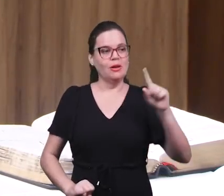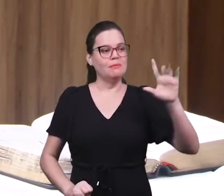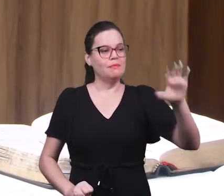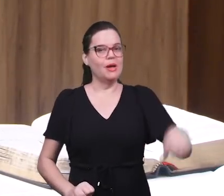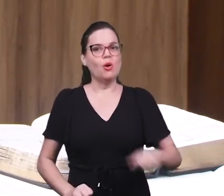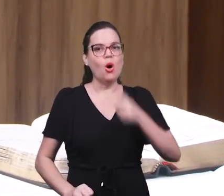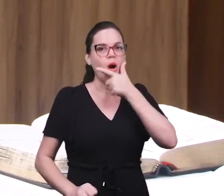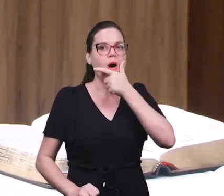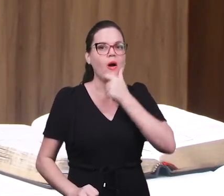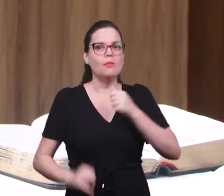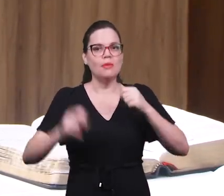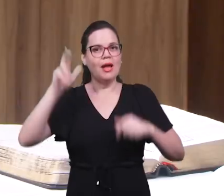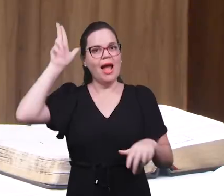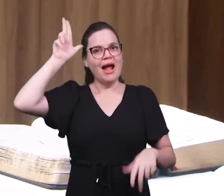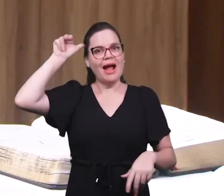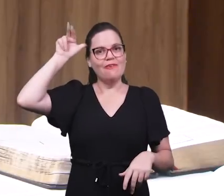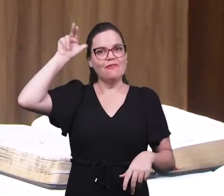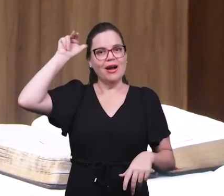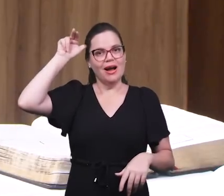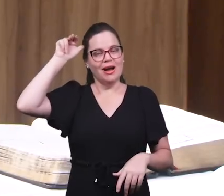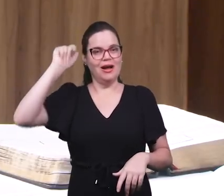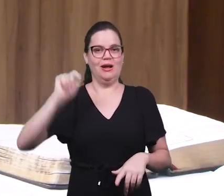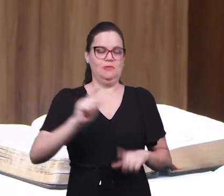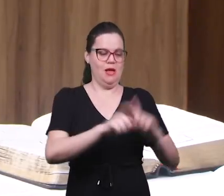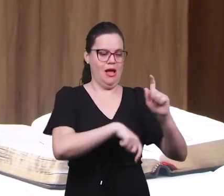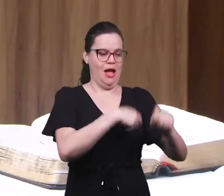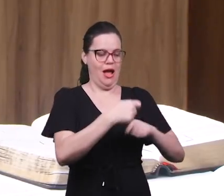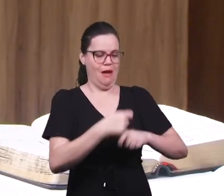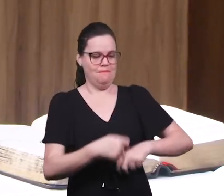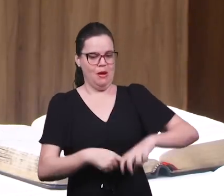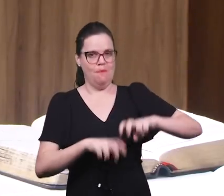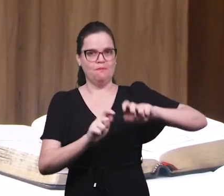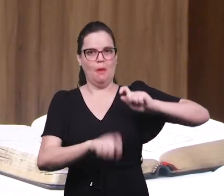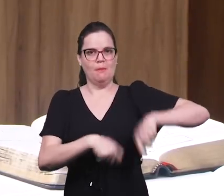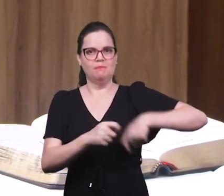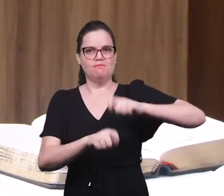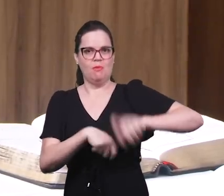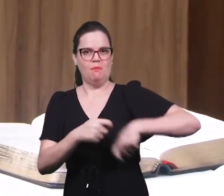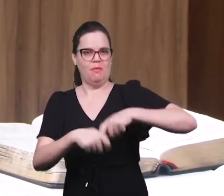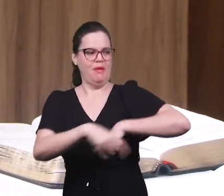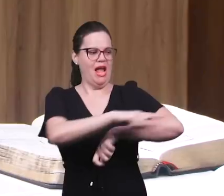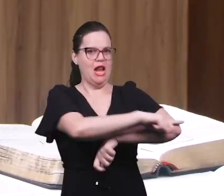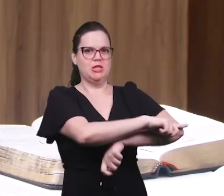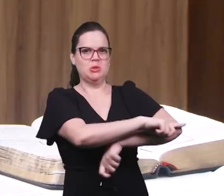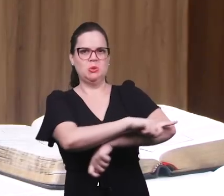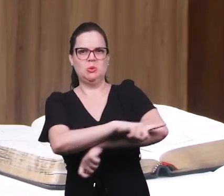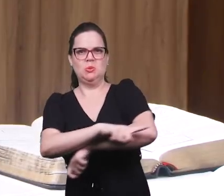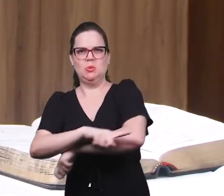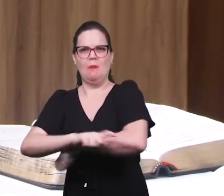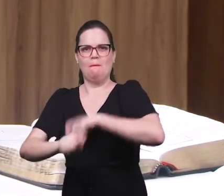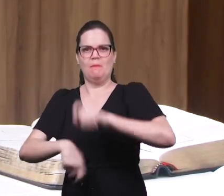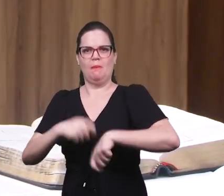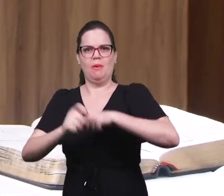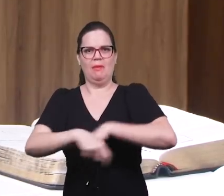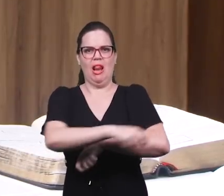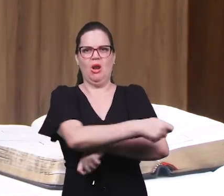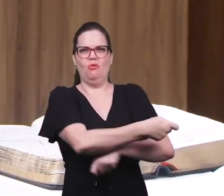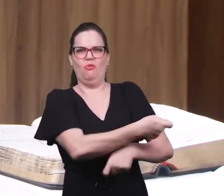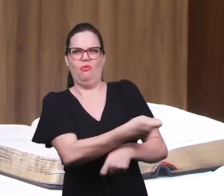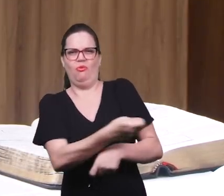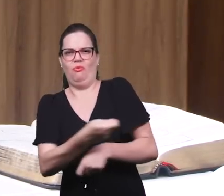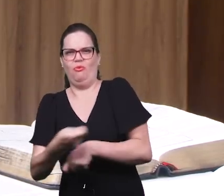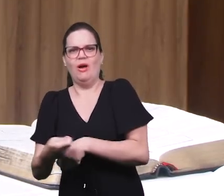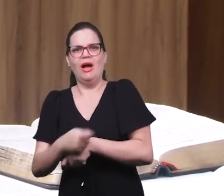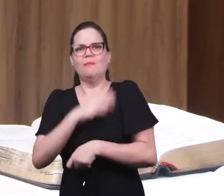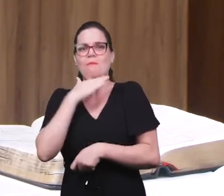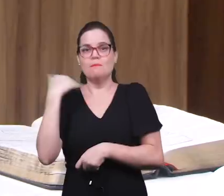de martírio era diverso. Muitos cristãos foram enterrados, sem julgamento, foram enterrados indiscriminadamente